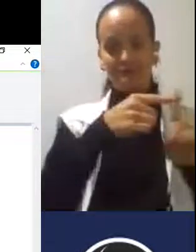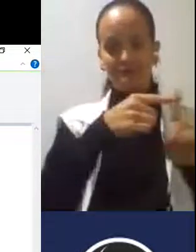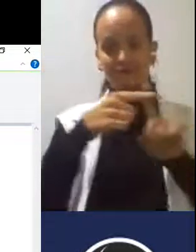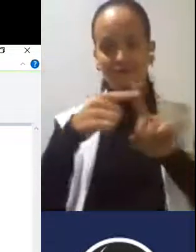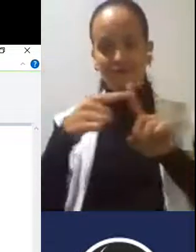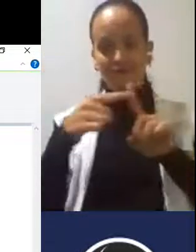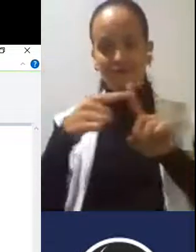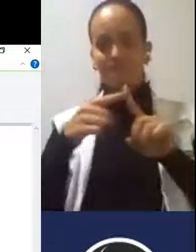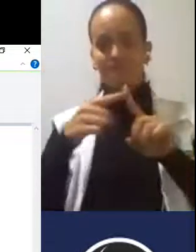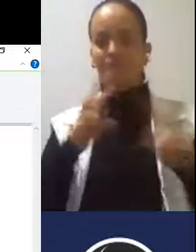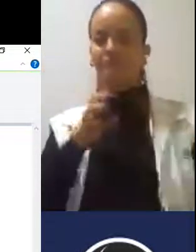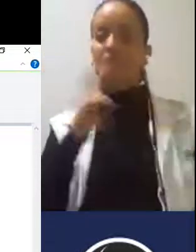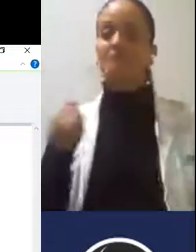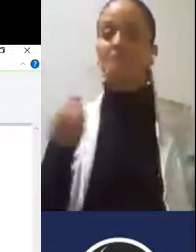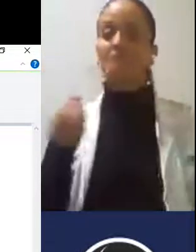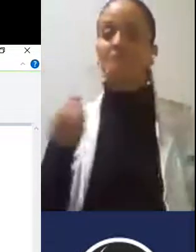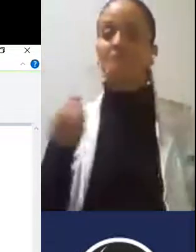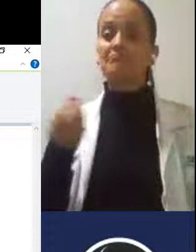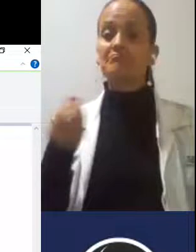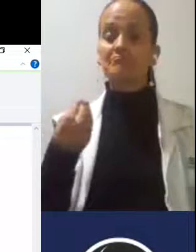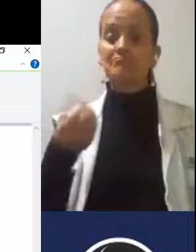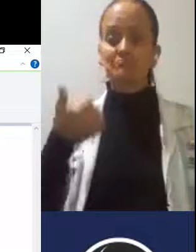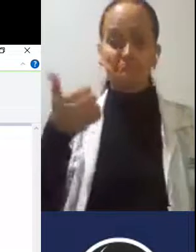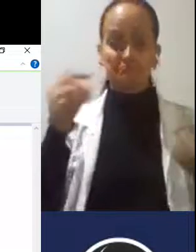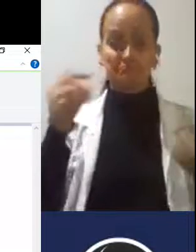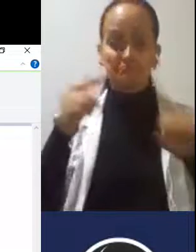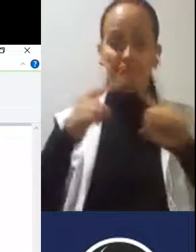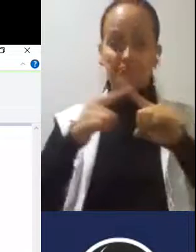2.420 ohms,